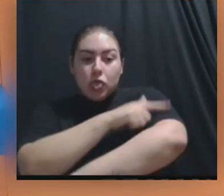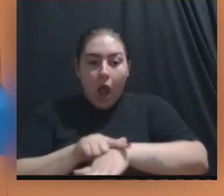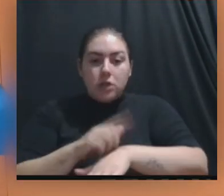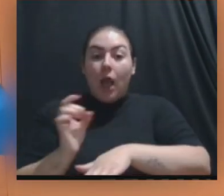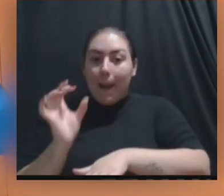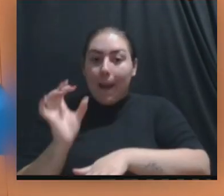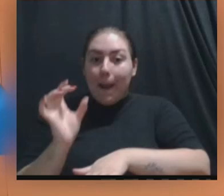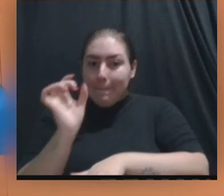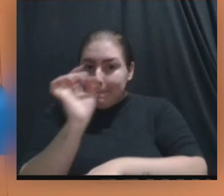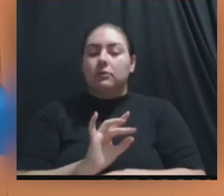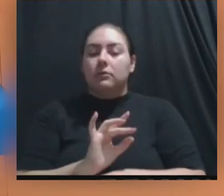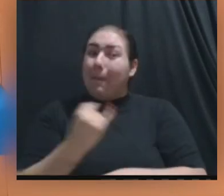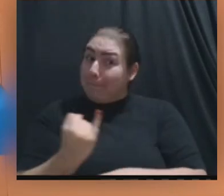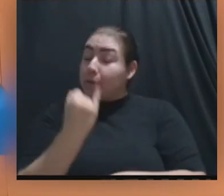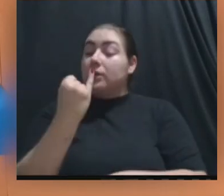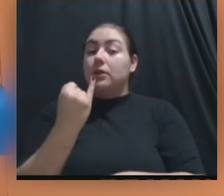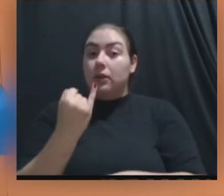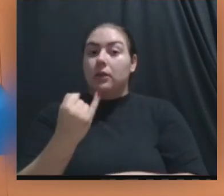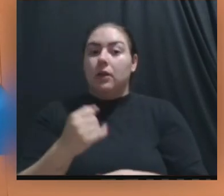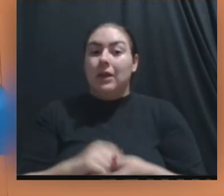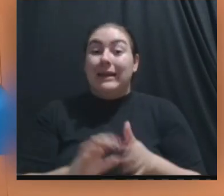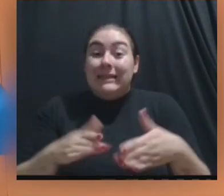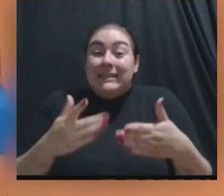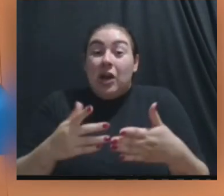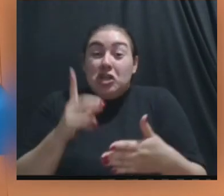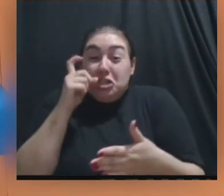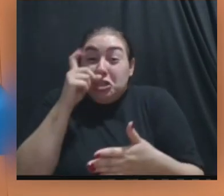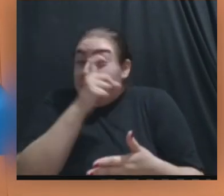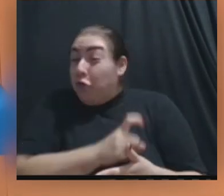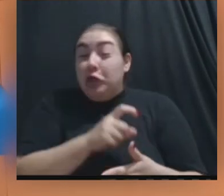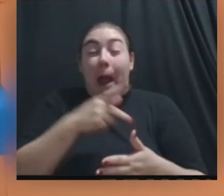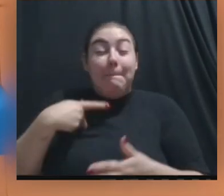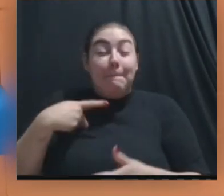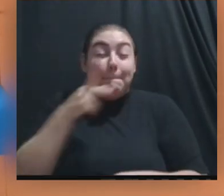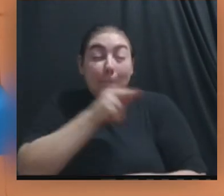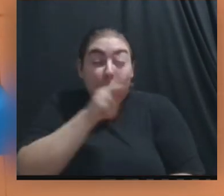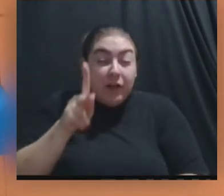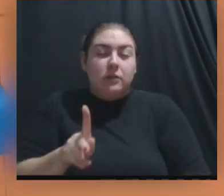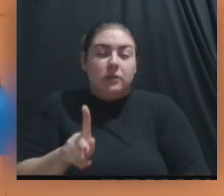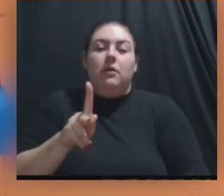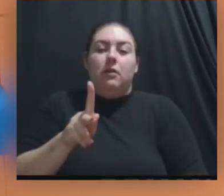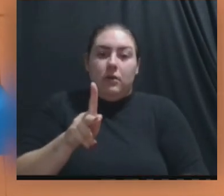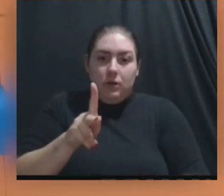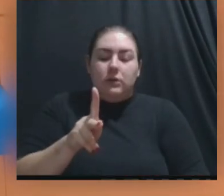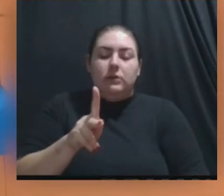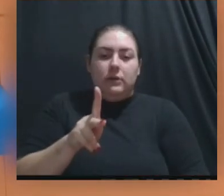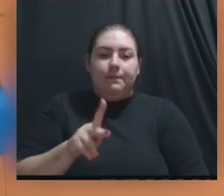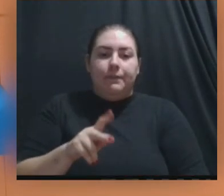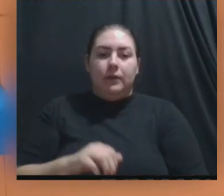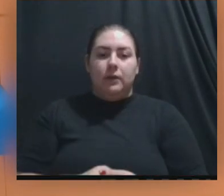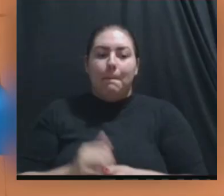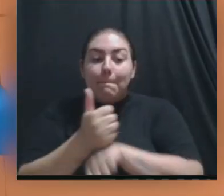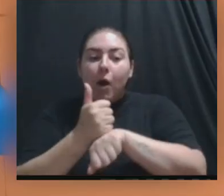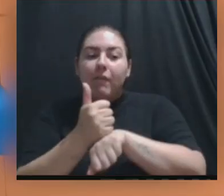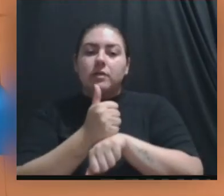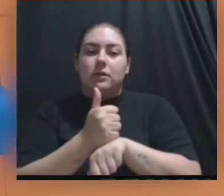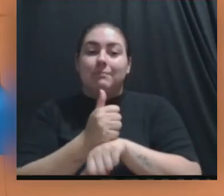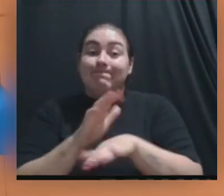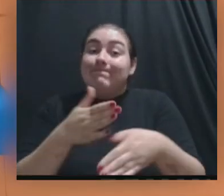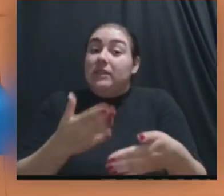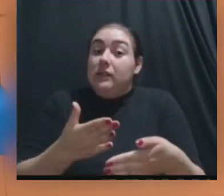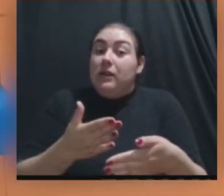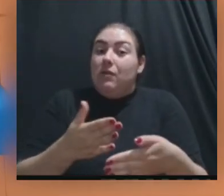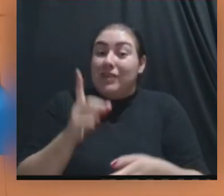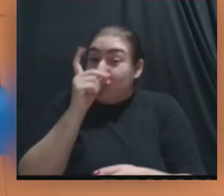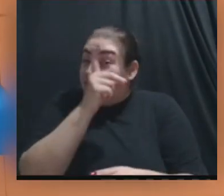causa muitas dificuldades para os professores, para os educadores. Então é um prejuízo enorme. E uma cidade como Campinas, que é uma cidade